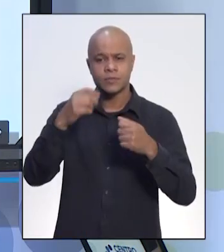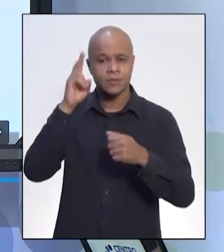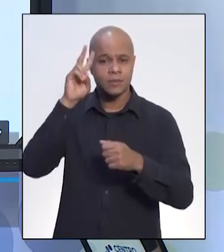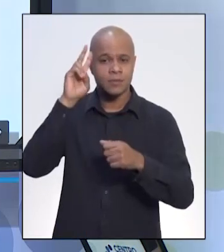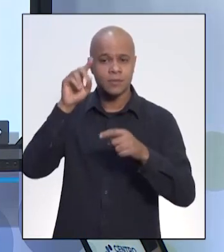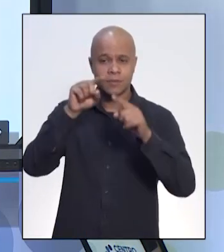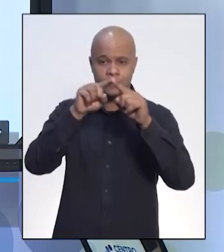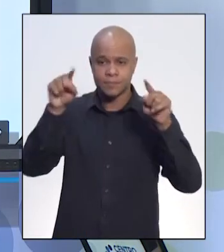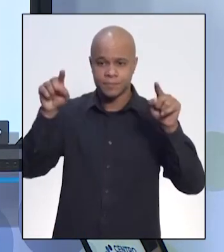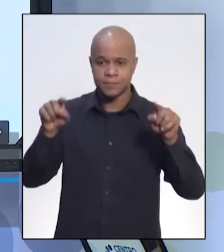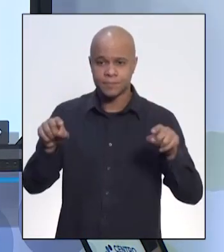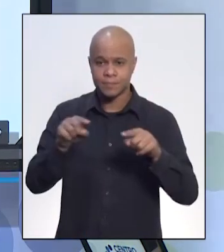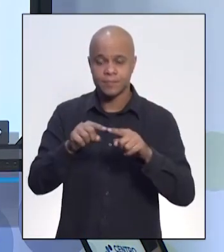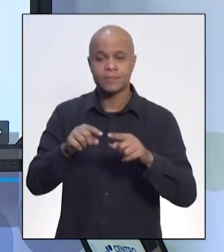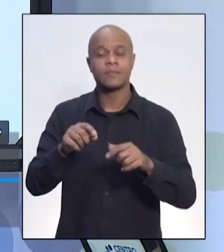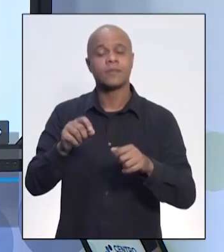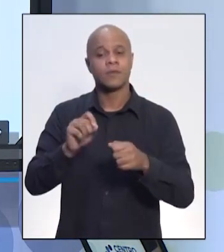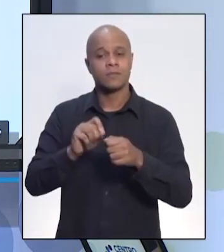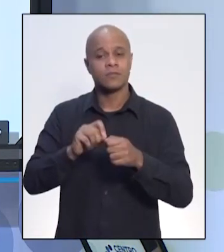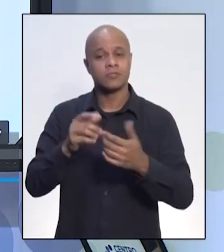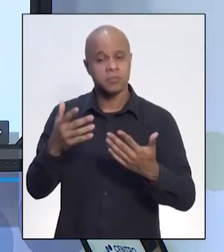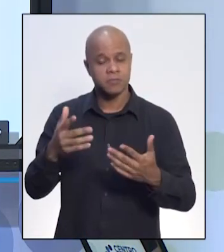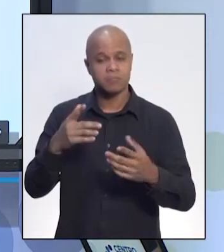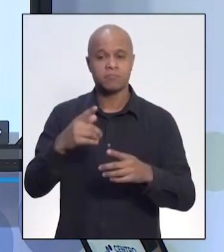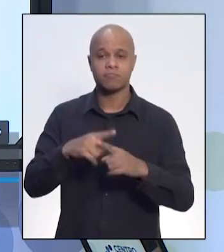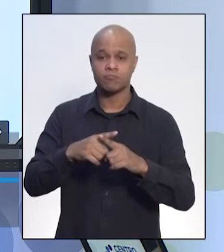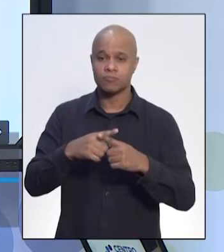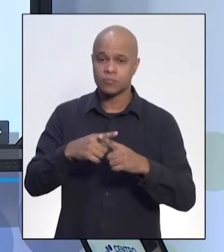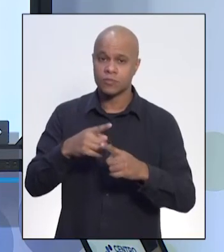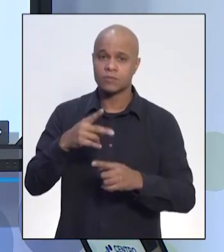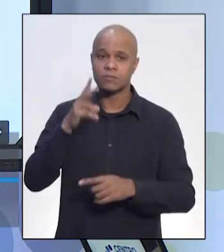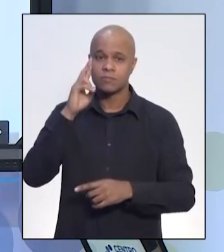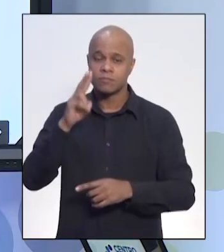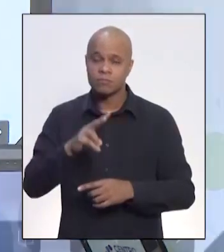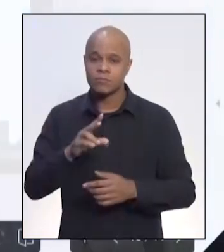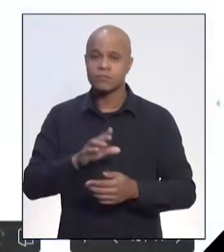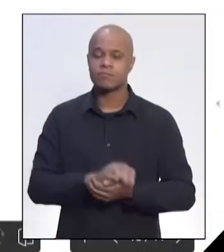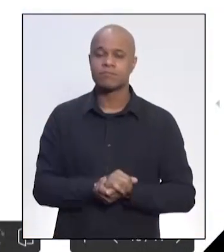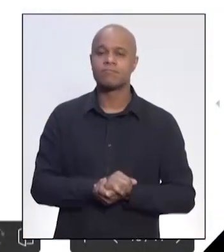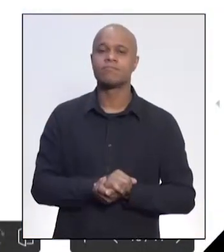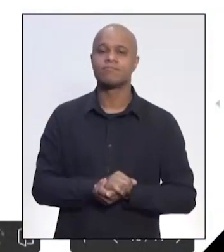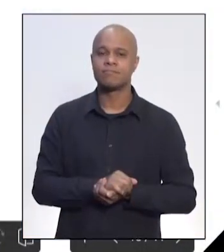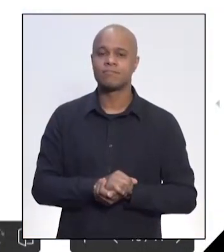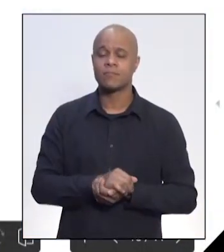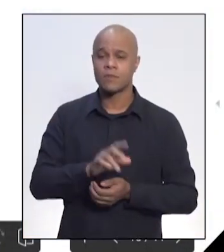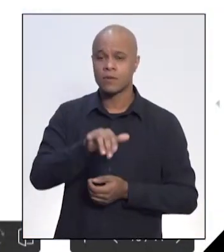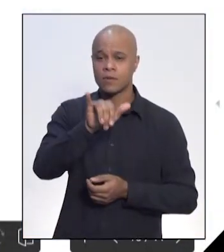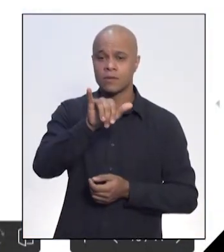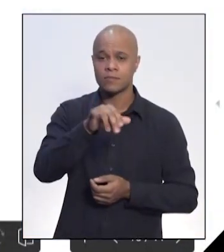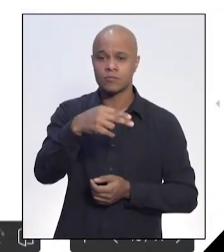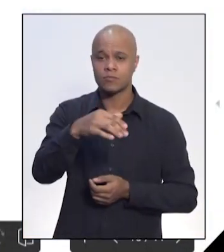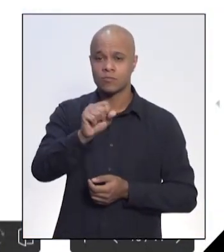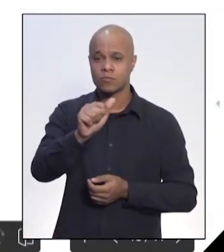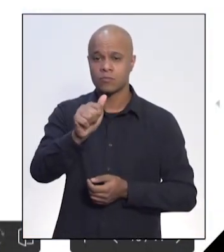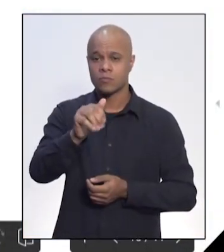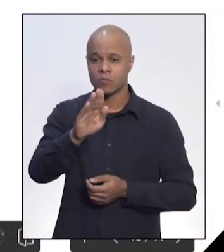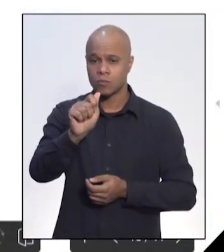disso? Base vezes altura? Então, vamos lá. Ó. Vou anotar aqui. Ó. Essa aqui é a minha base. Essa aqui é a